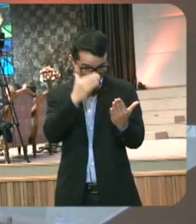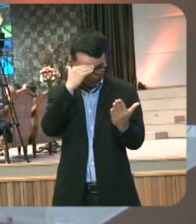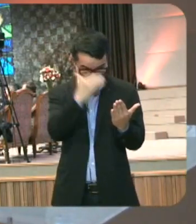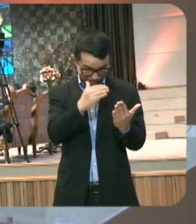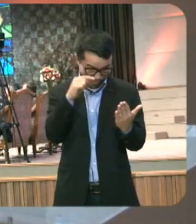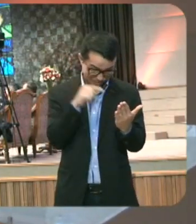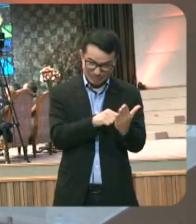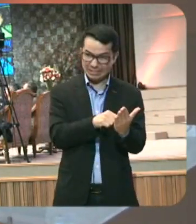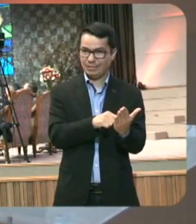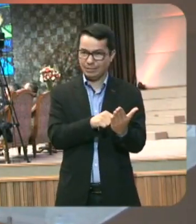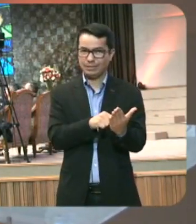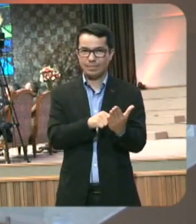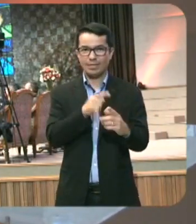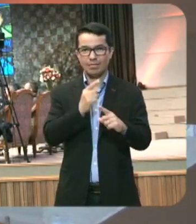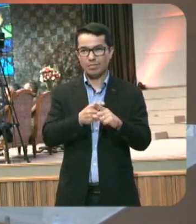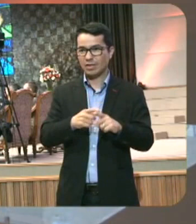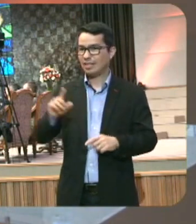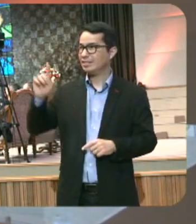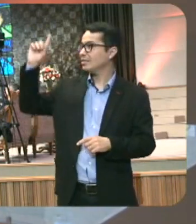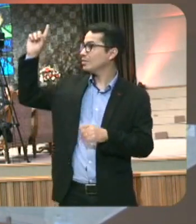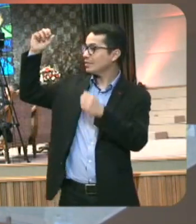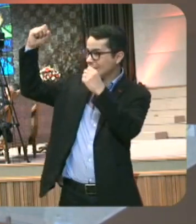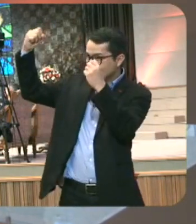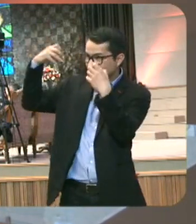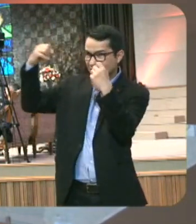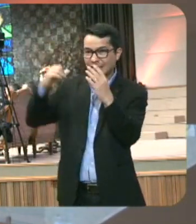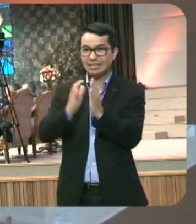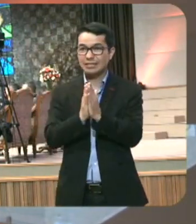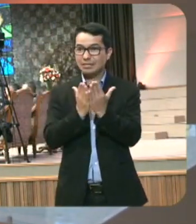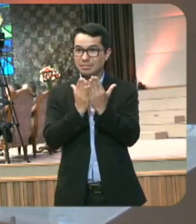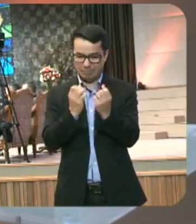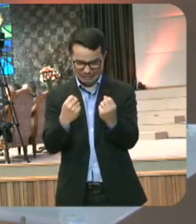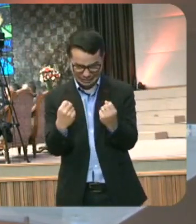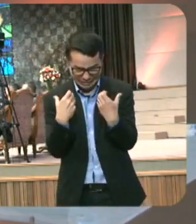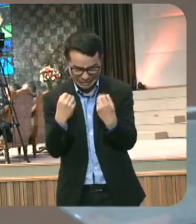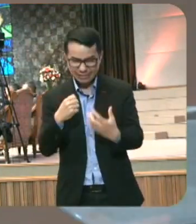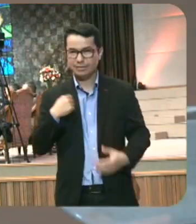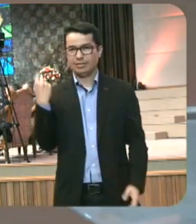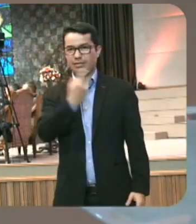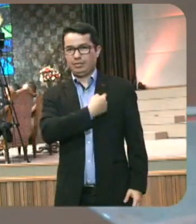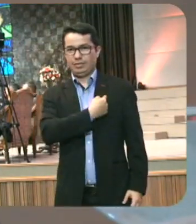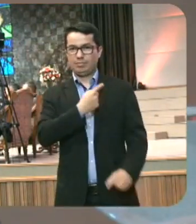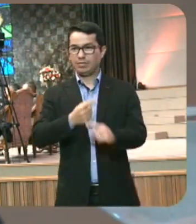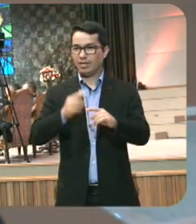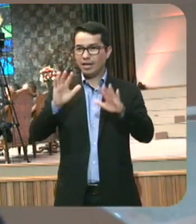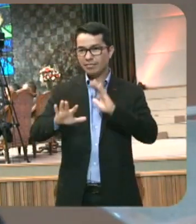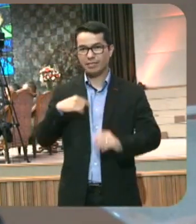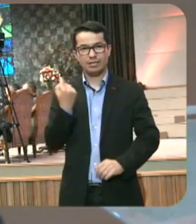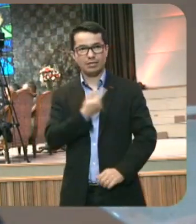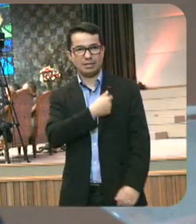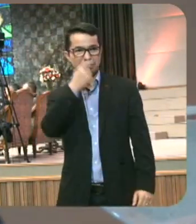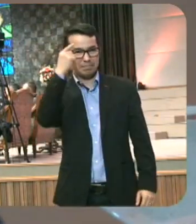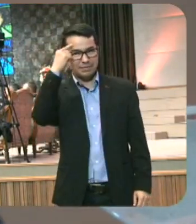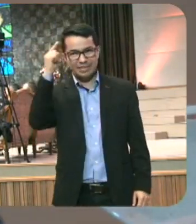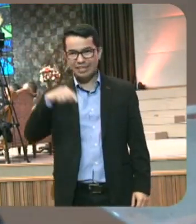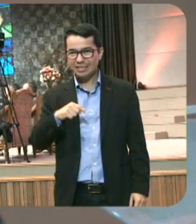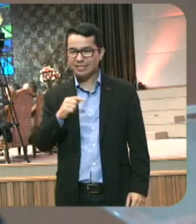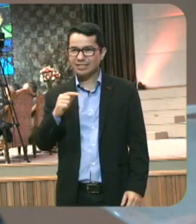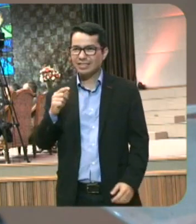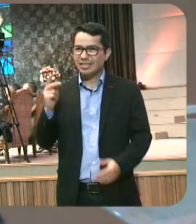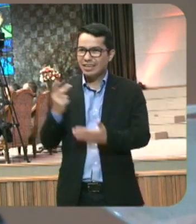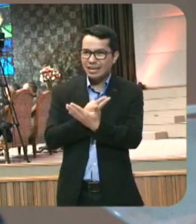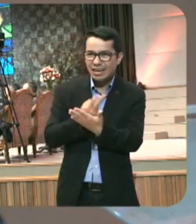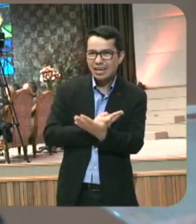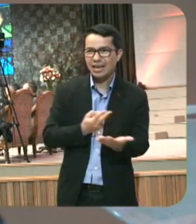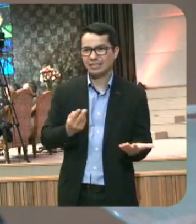E esses valores e princípios vão fazer aquilo que parecia ser uma tragédia ser transformado